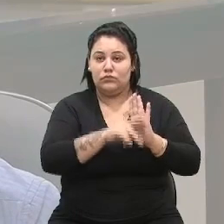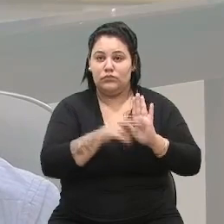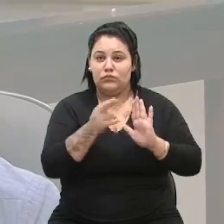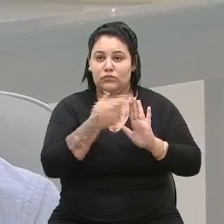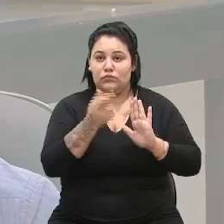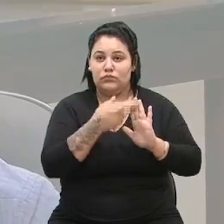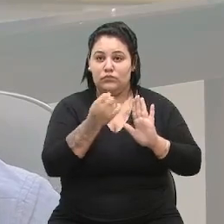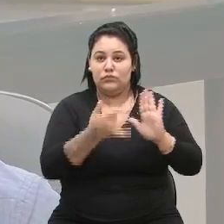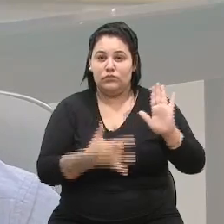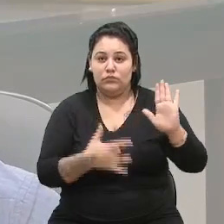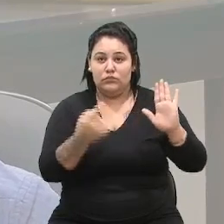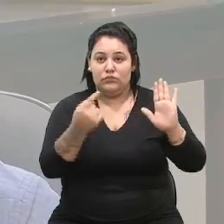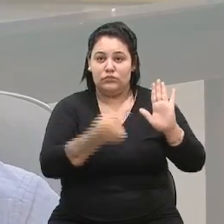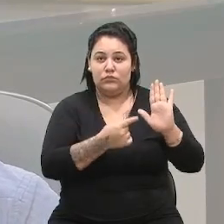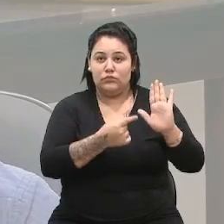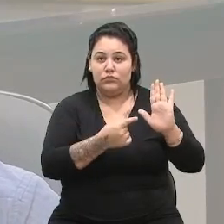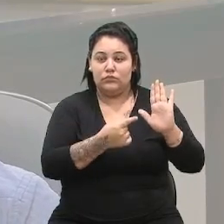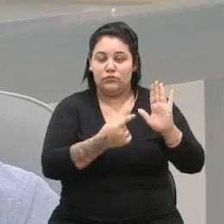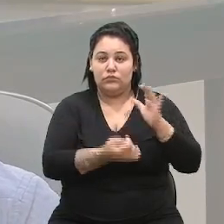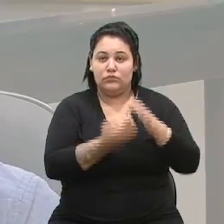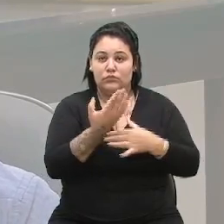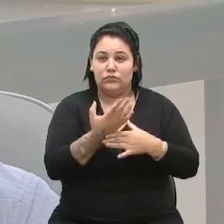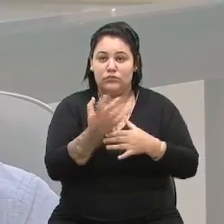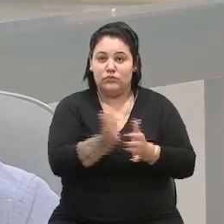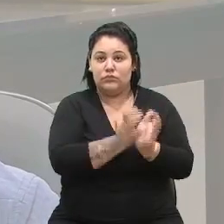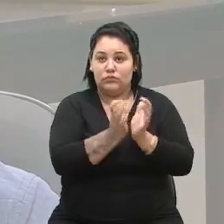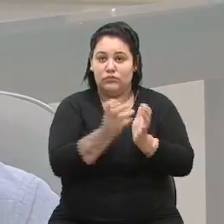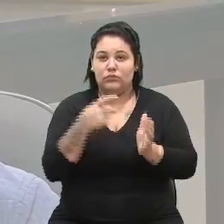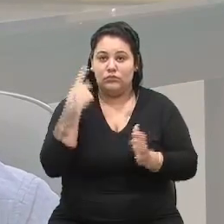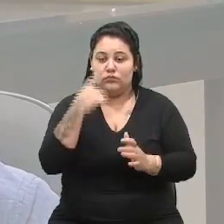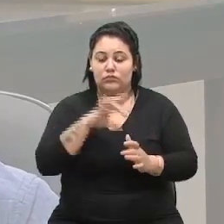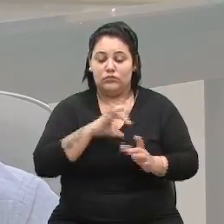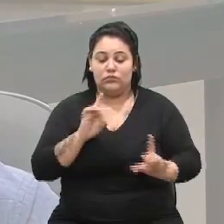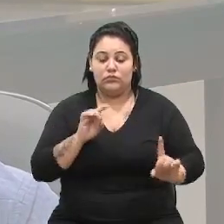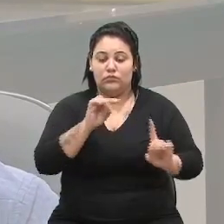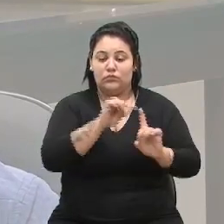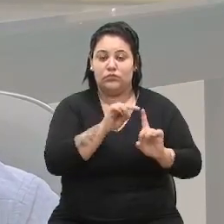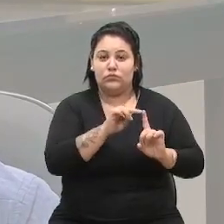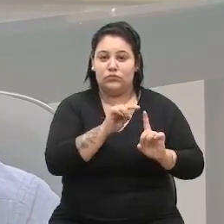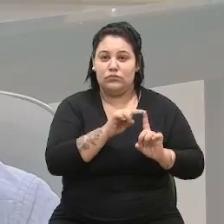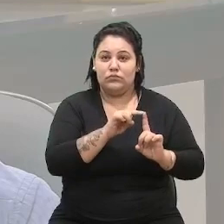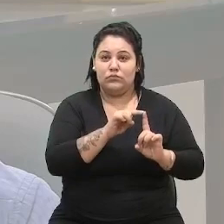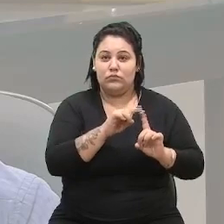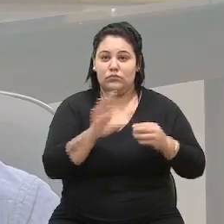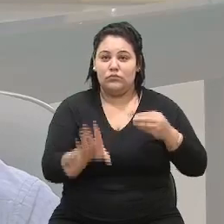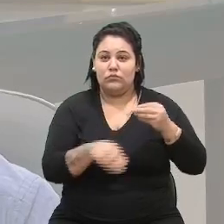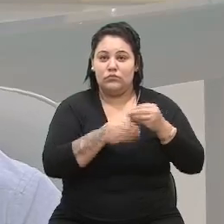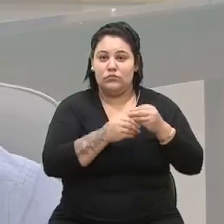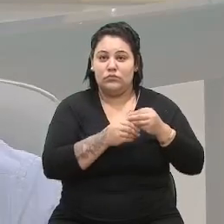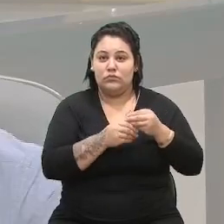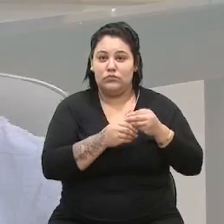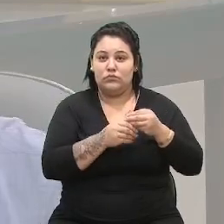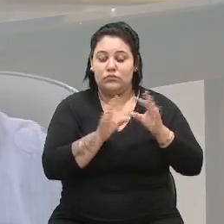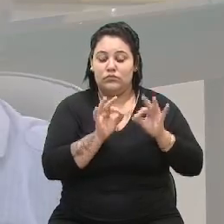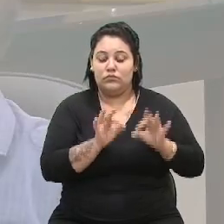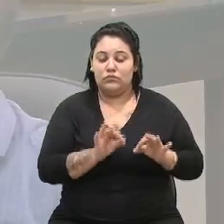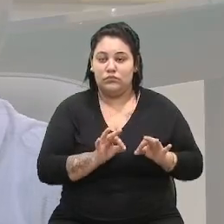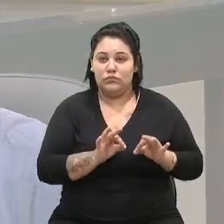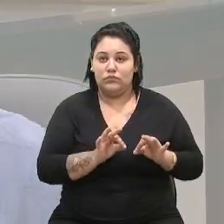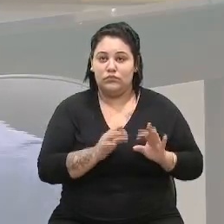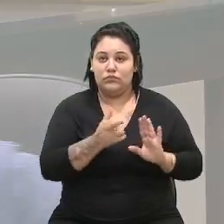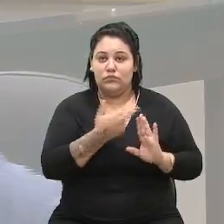acima emendado de autoria coletiva que visa alterar e acrescer dispositivos à resolução